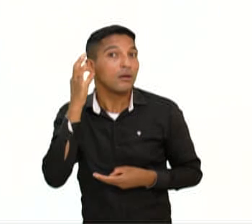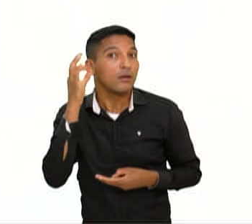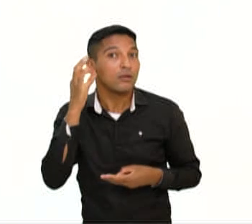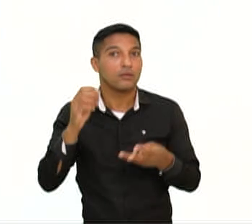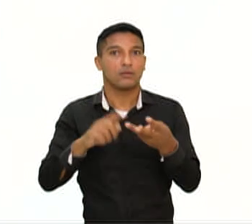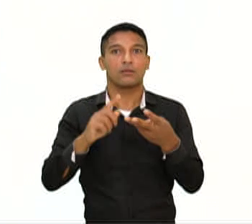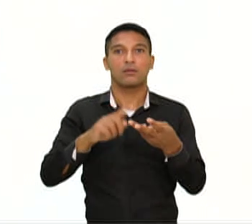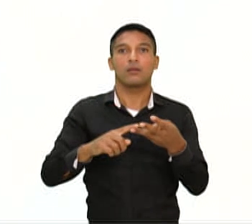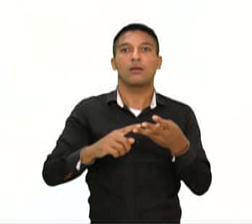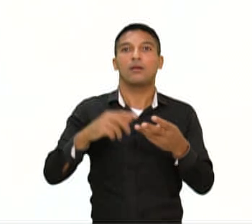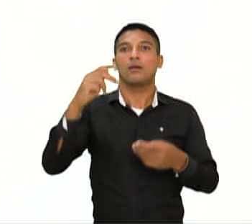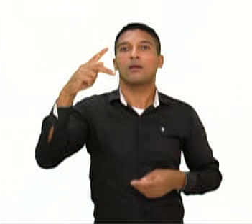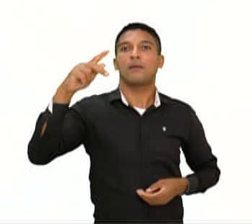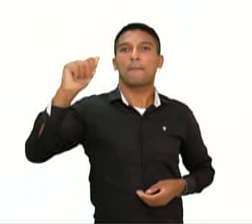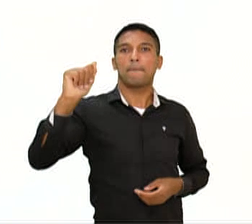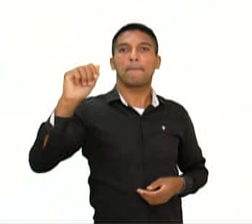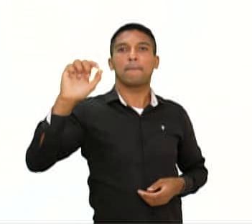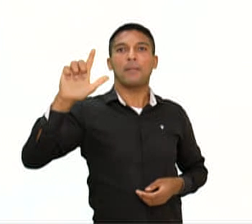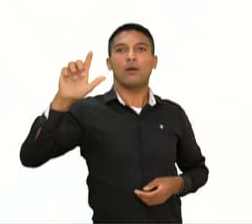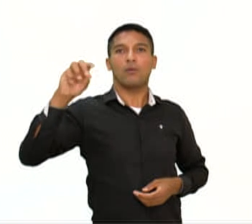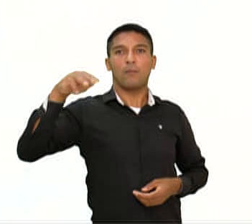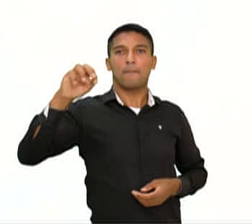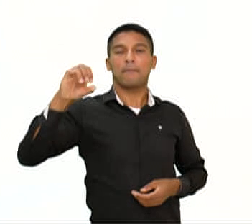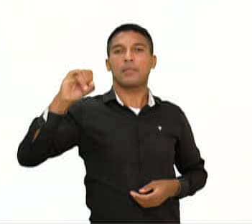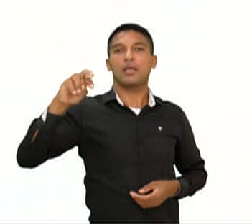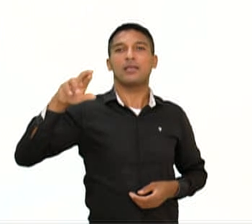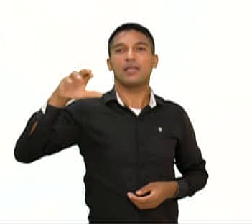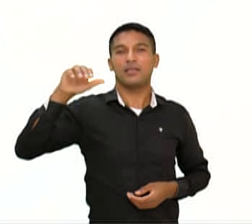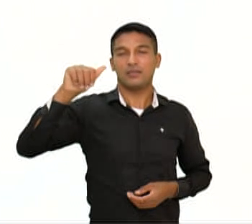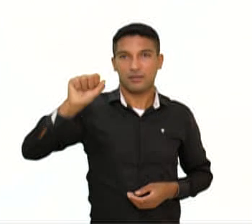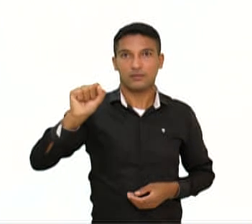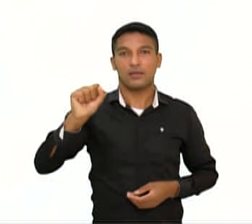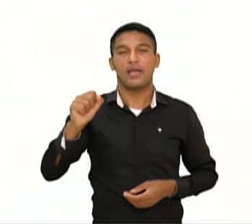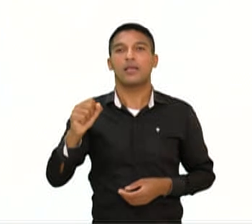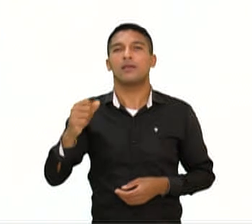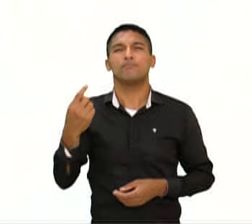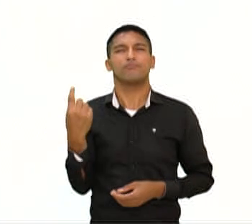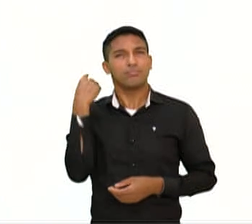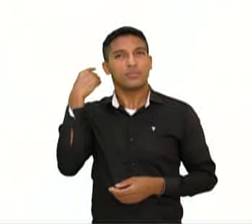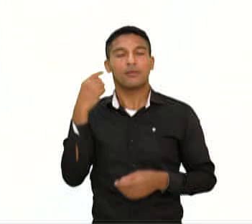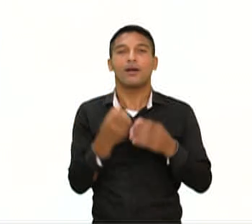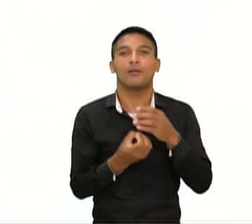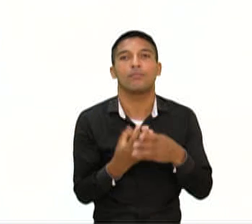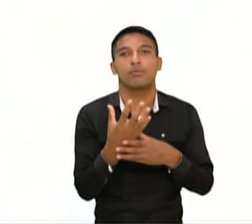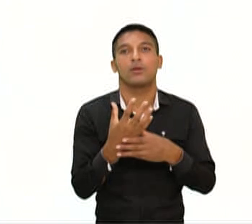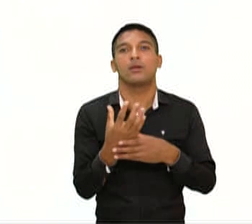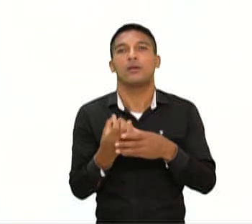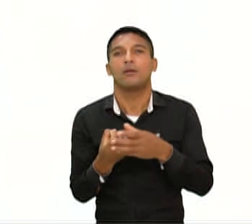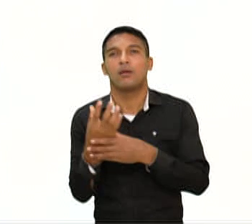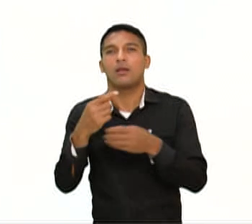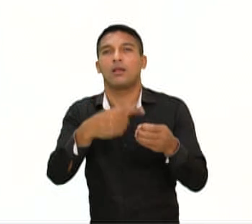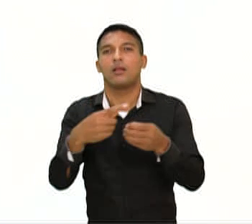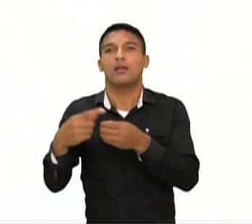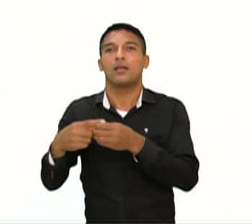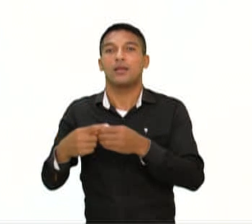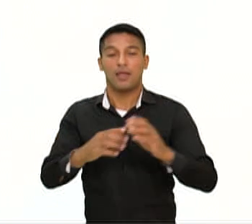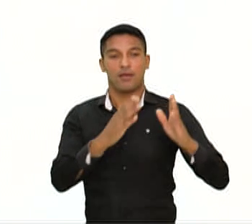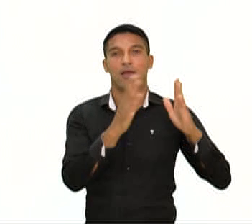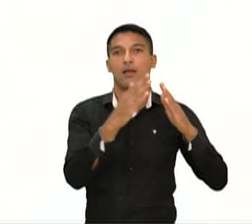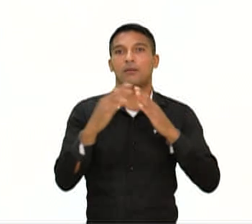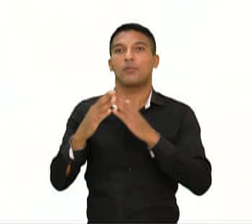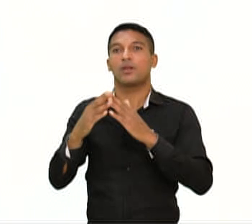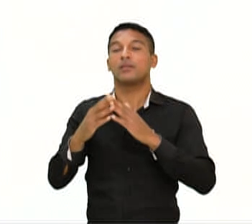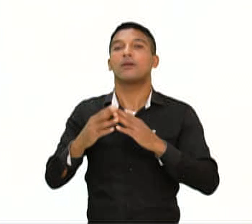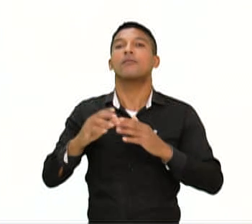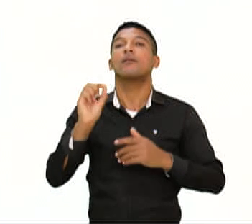se concretizando como os núcleos urbanos, principalmente para o pousio e moradia de muitas pessoas. Observe no